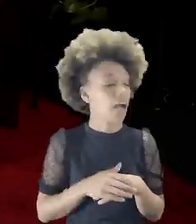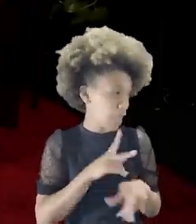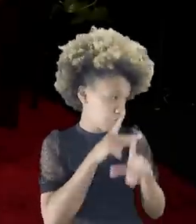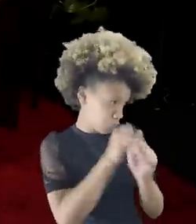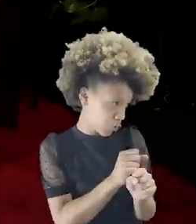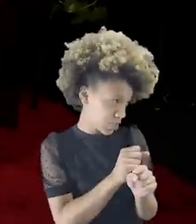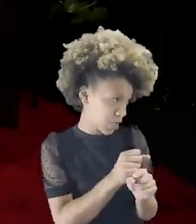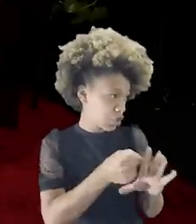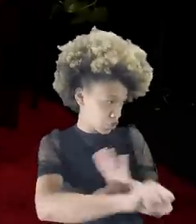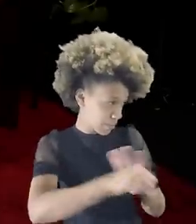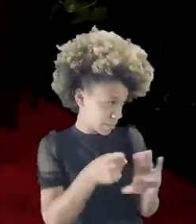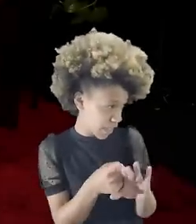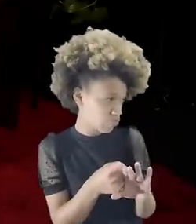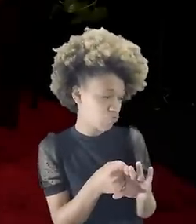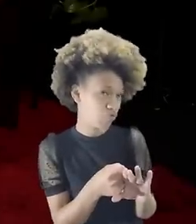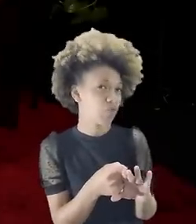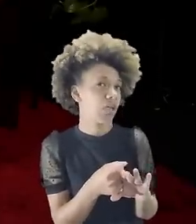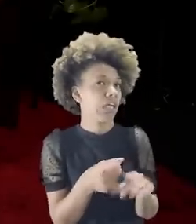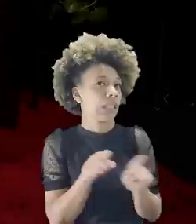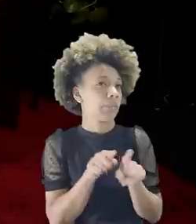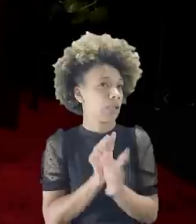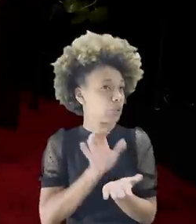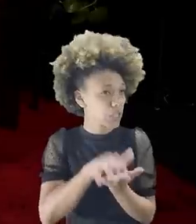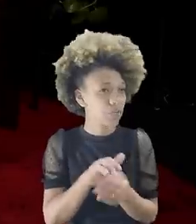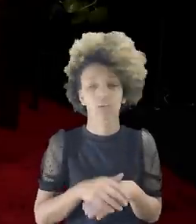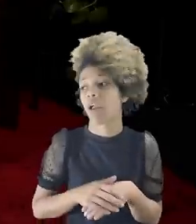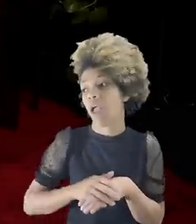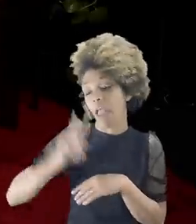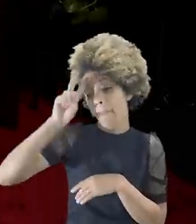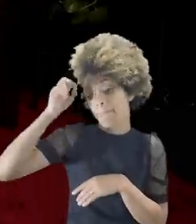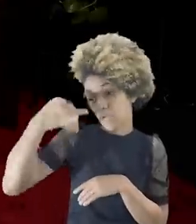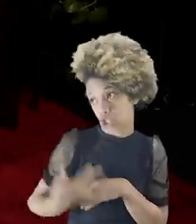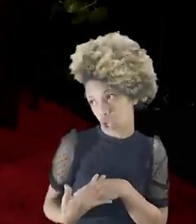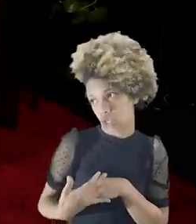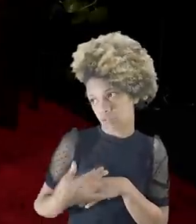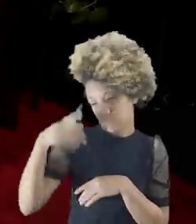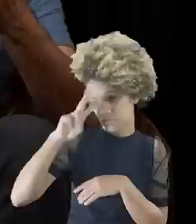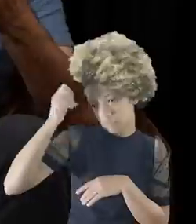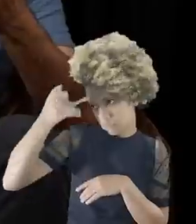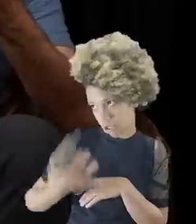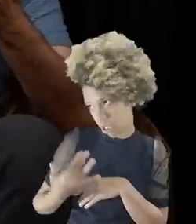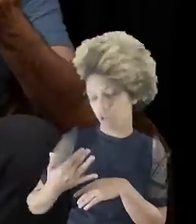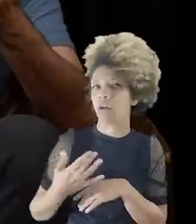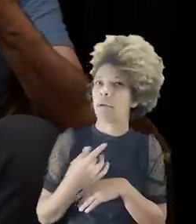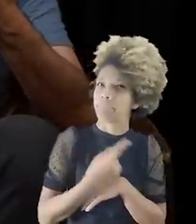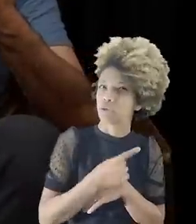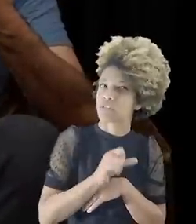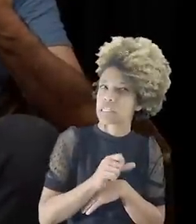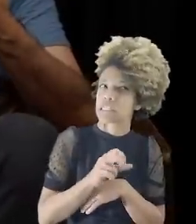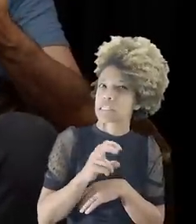grande potência de basquete o centro histórico né Franca desde